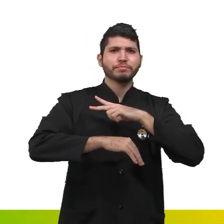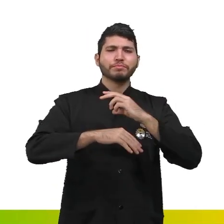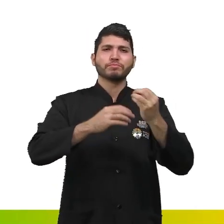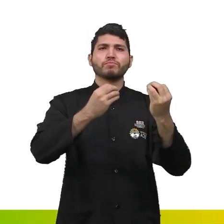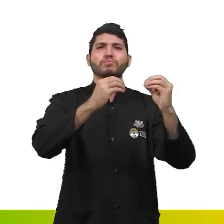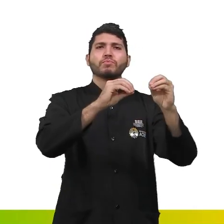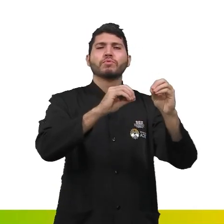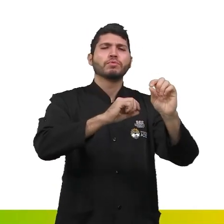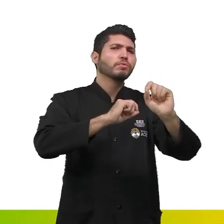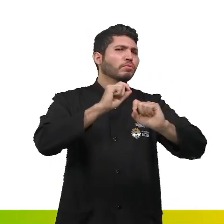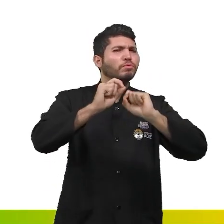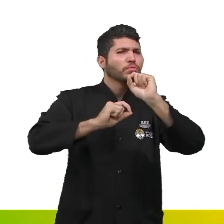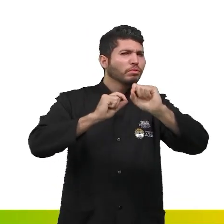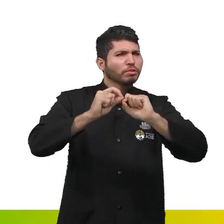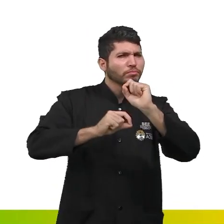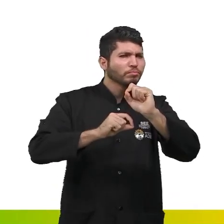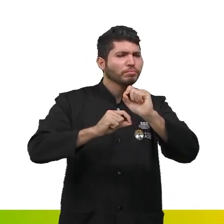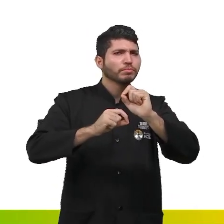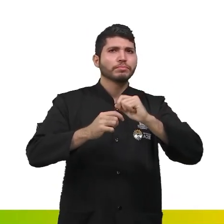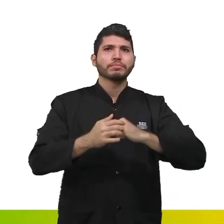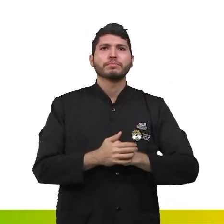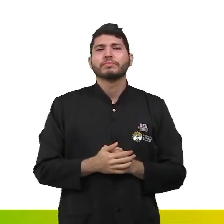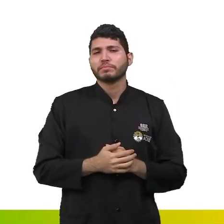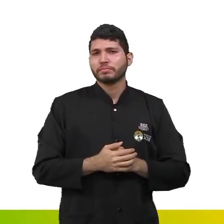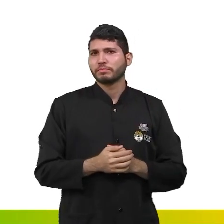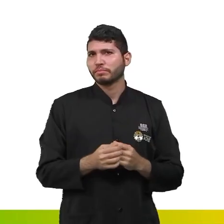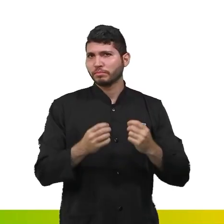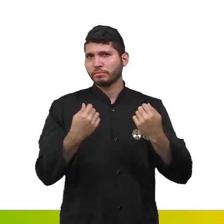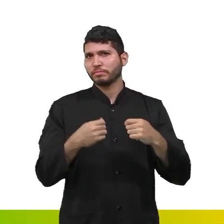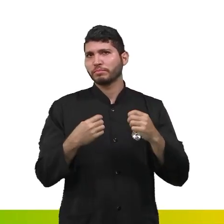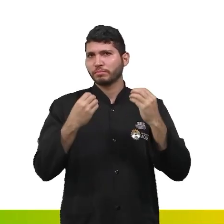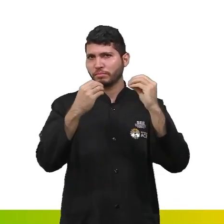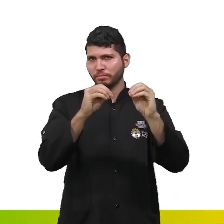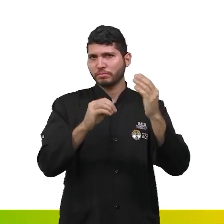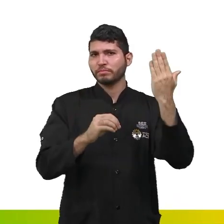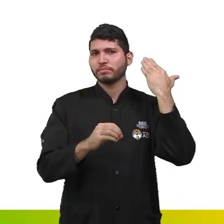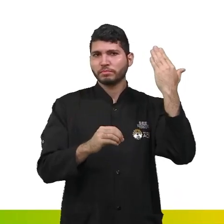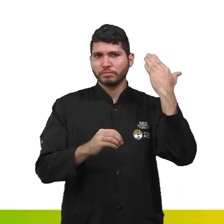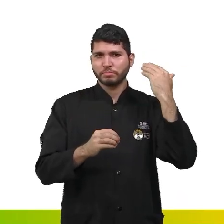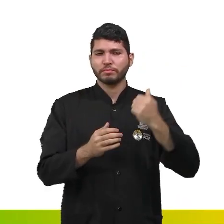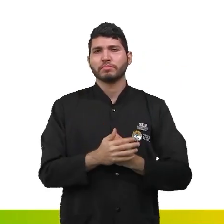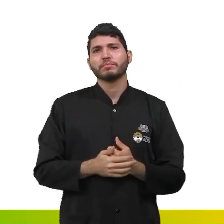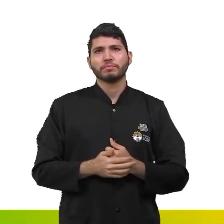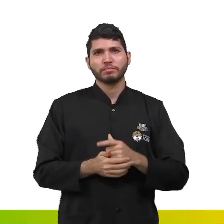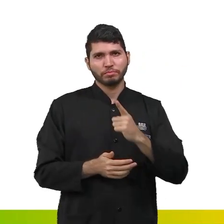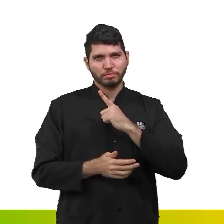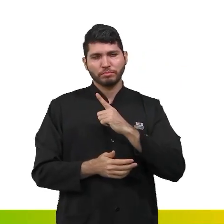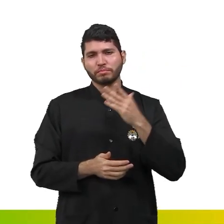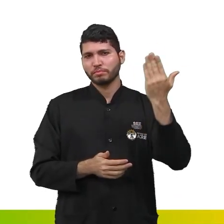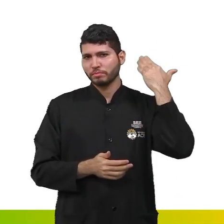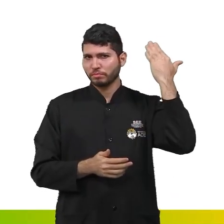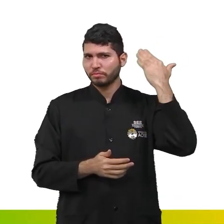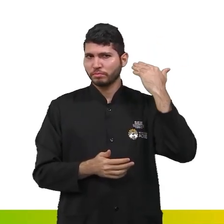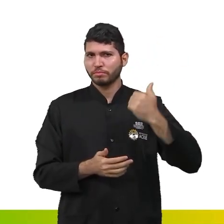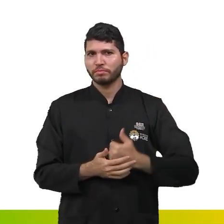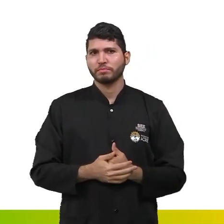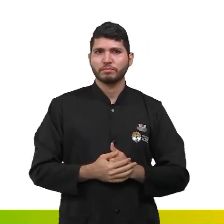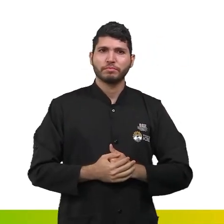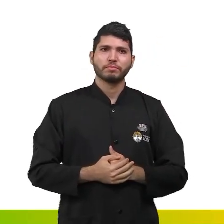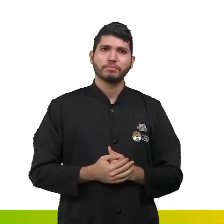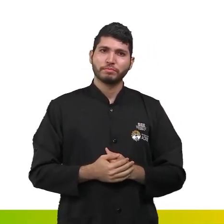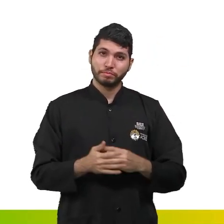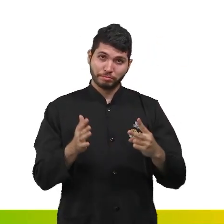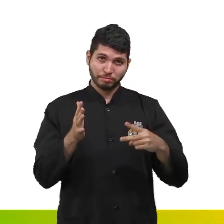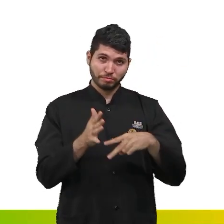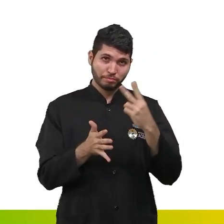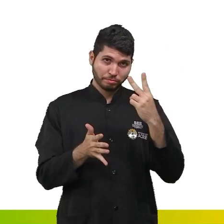do presente indicativo, eu quero saber do passado. Então, assim, meu padre tenia. O verbo tener que aparece duas vezes, uma